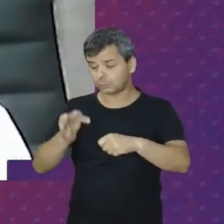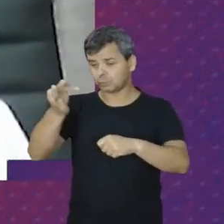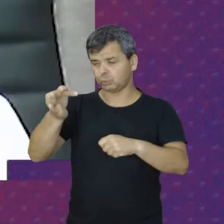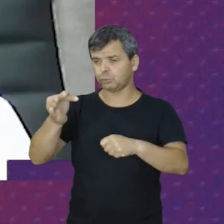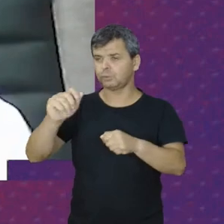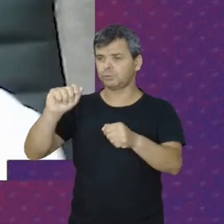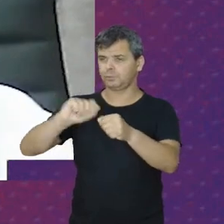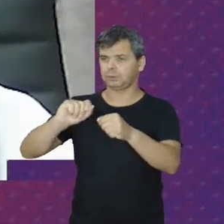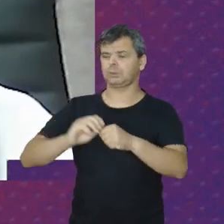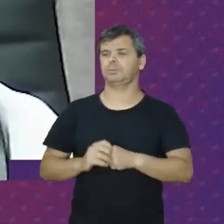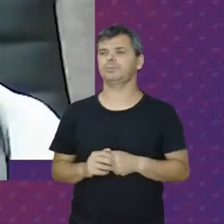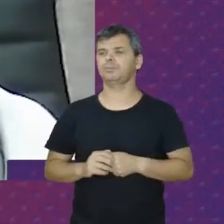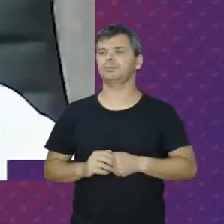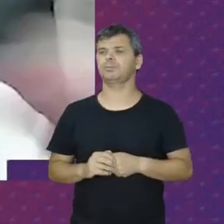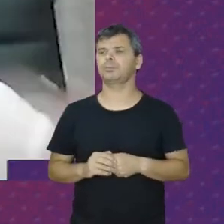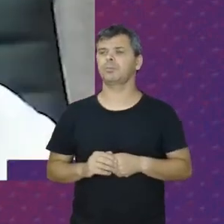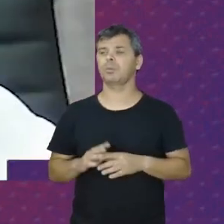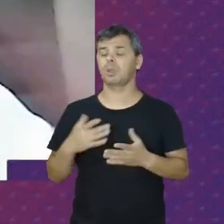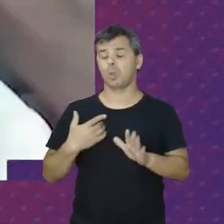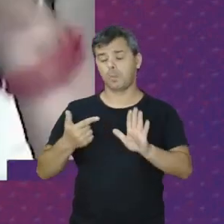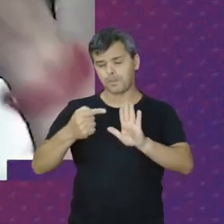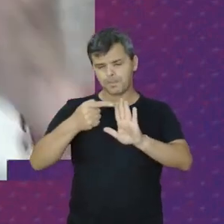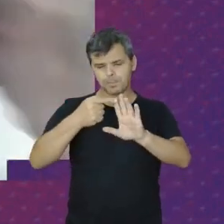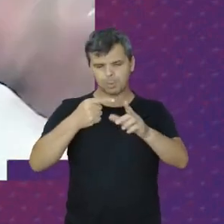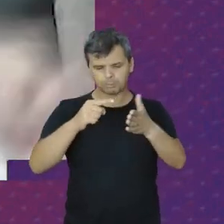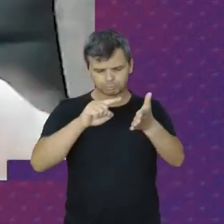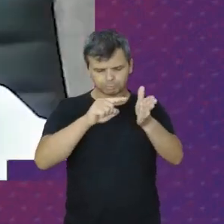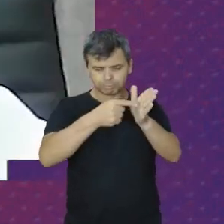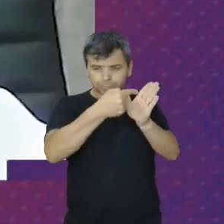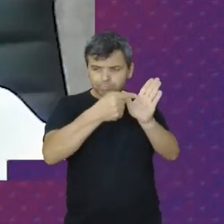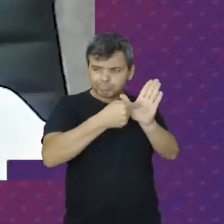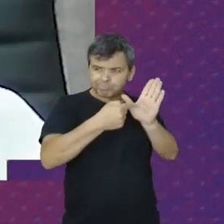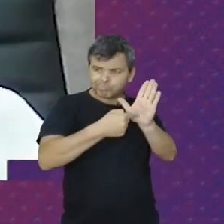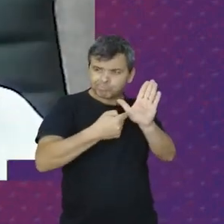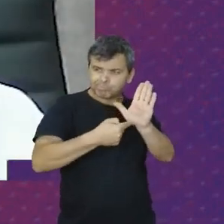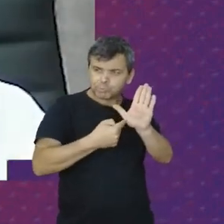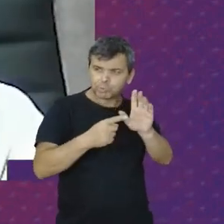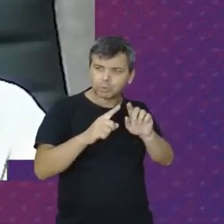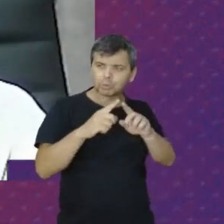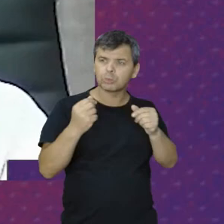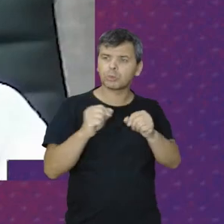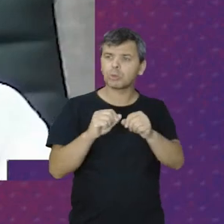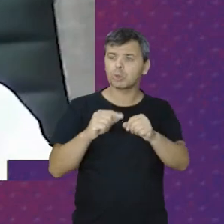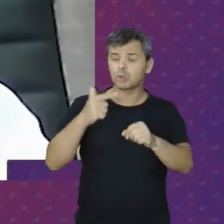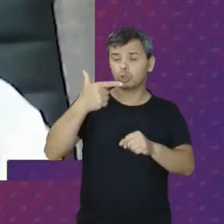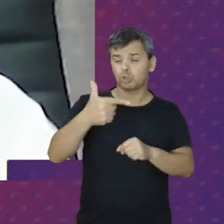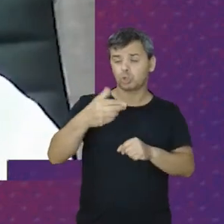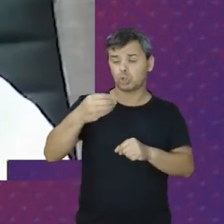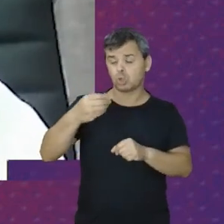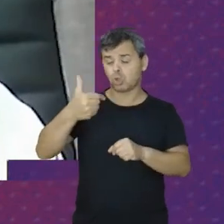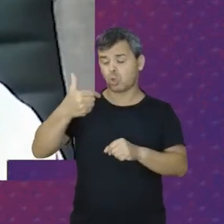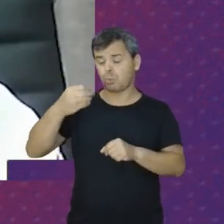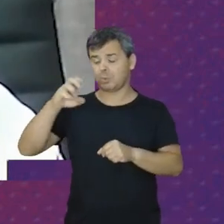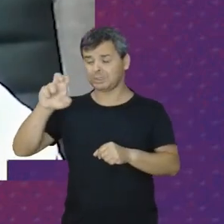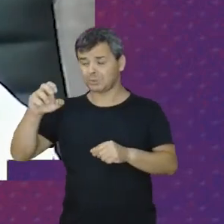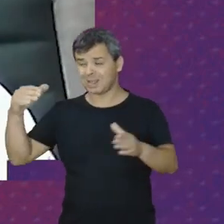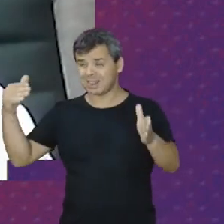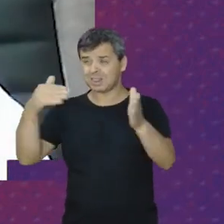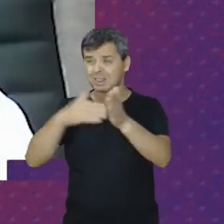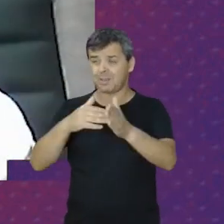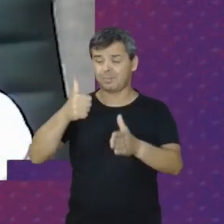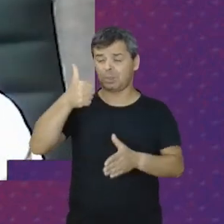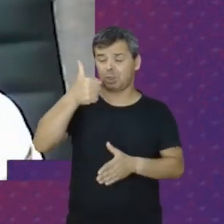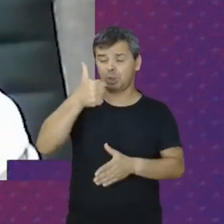fazer. Portanto, eu podia só citar aqui para vocês do que nós implantamos em Lauro de Freitas de 2005 até 2012